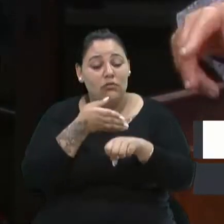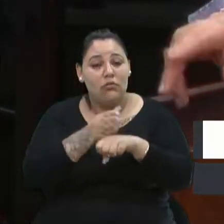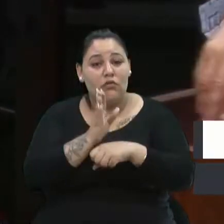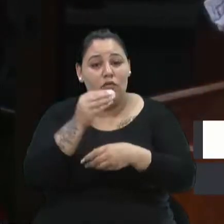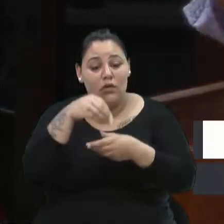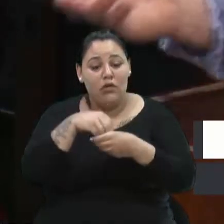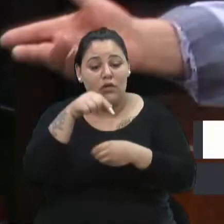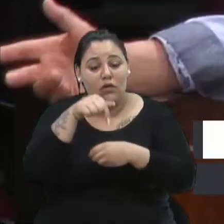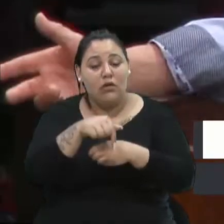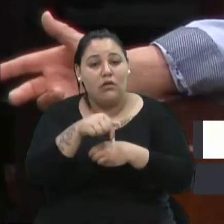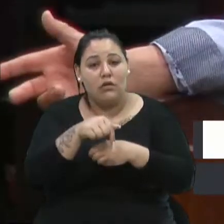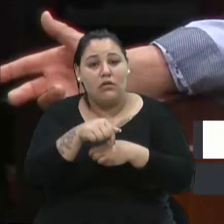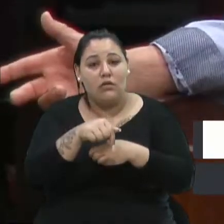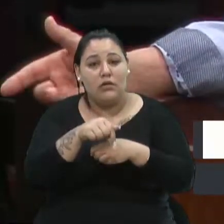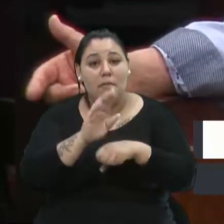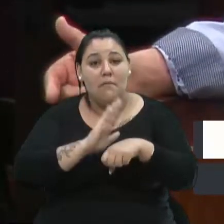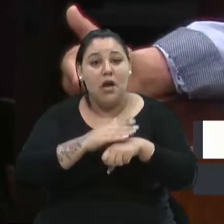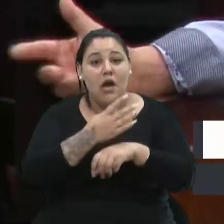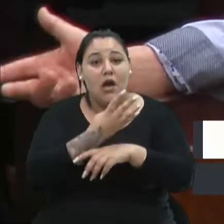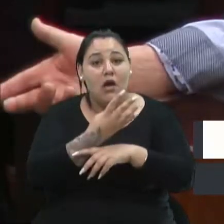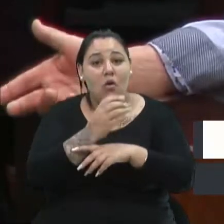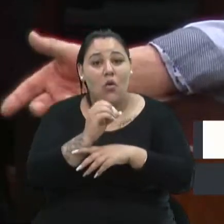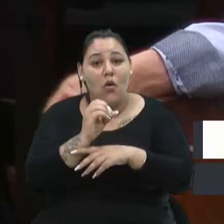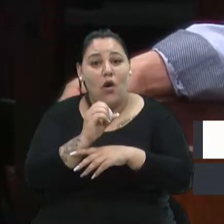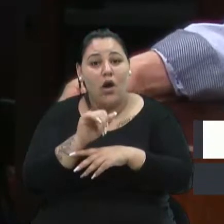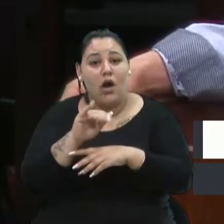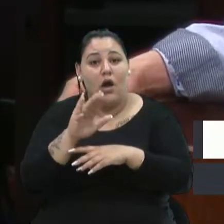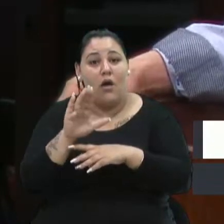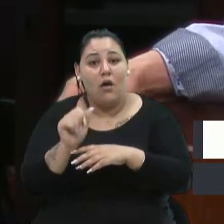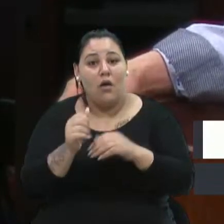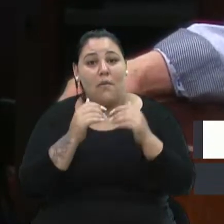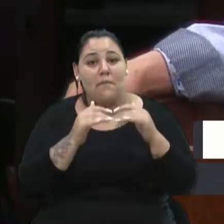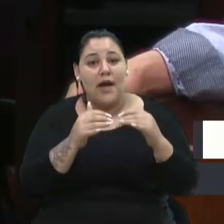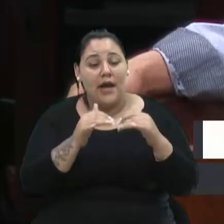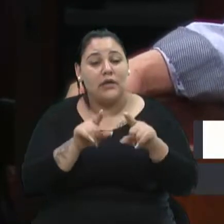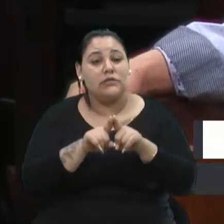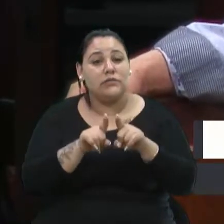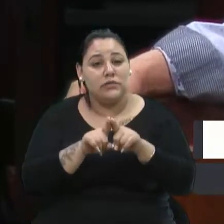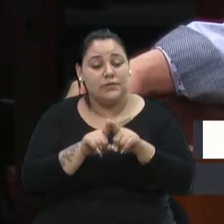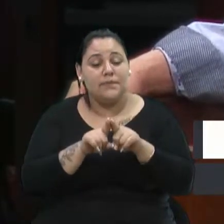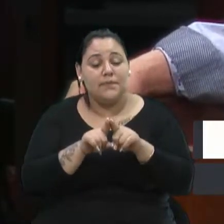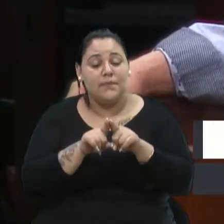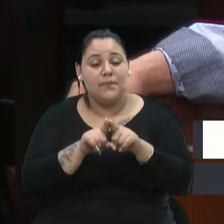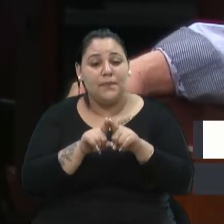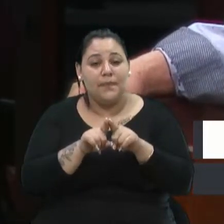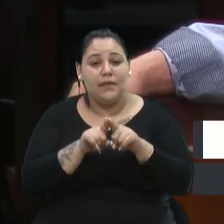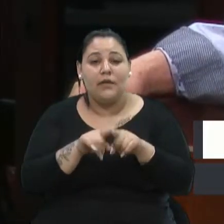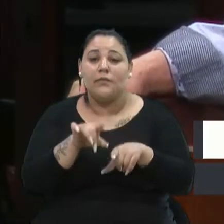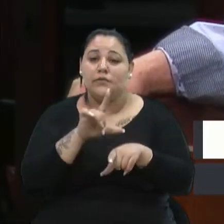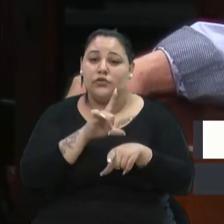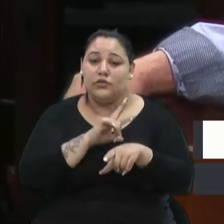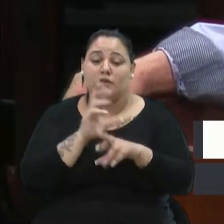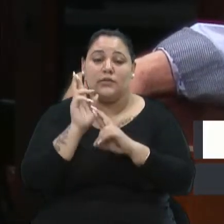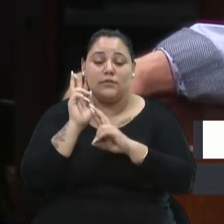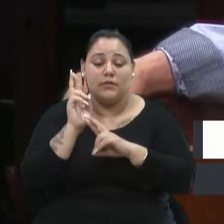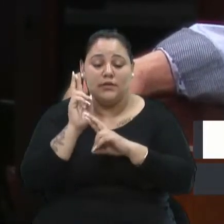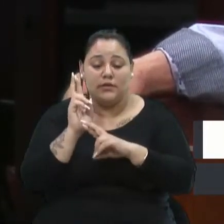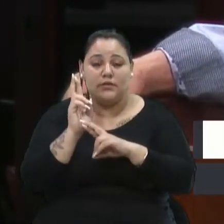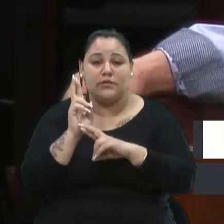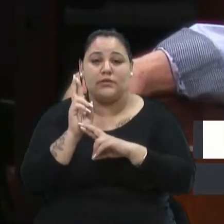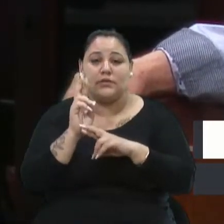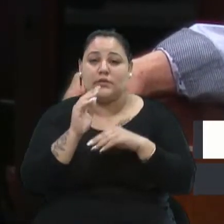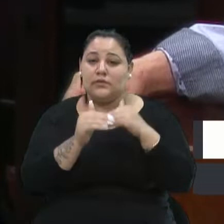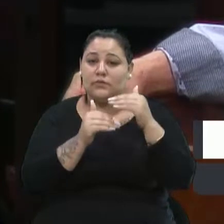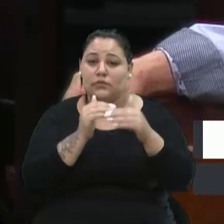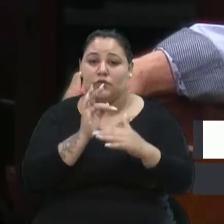torno, que é mais 40 milhões de máquinas. E aí a gente tem essa esperança, assim, que logo, logo